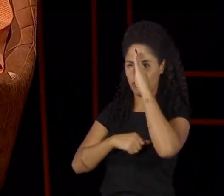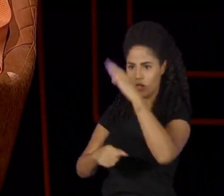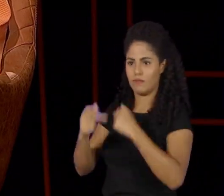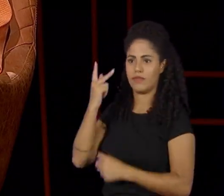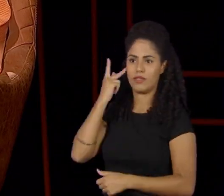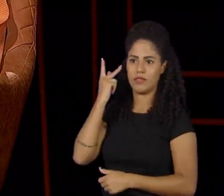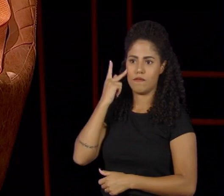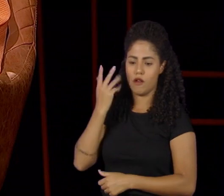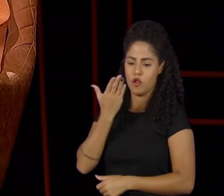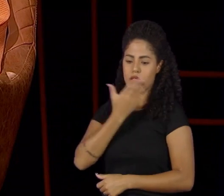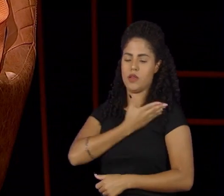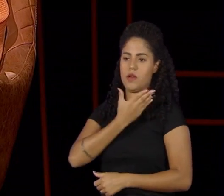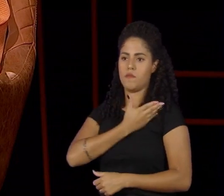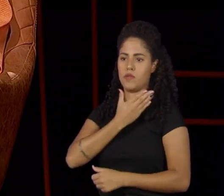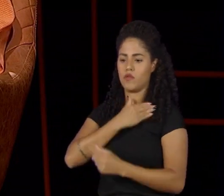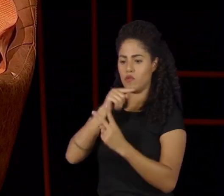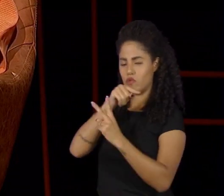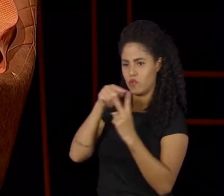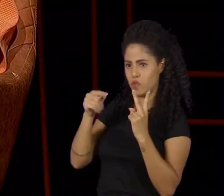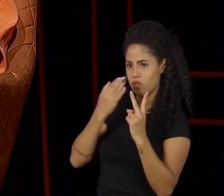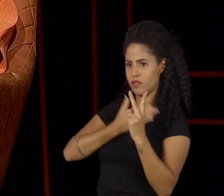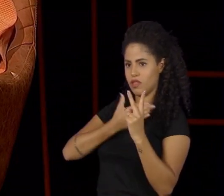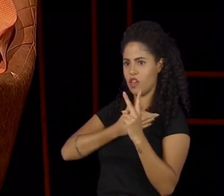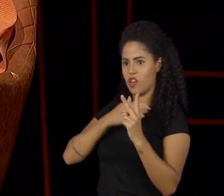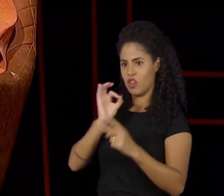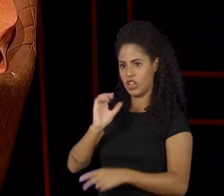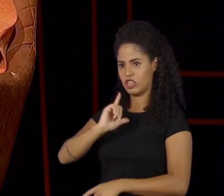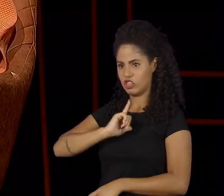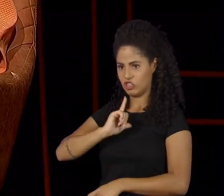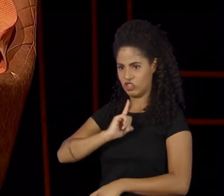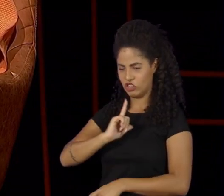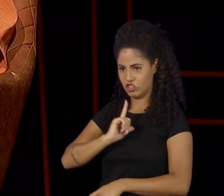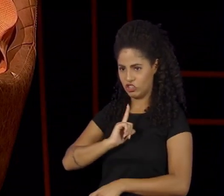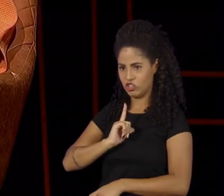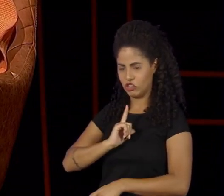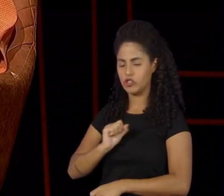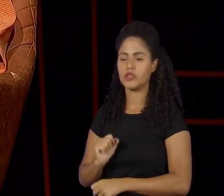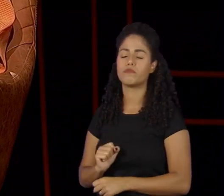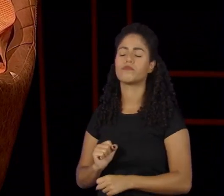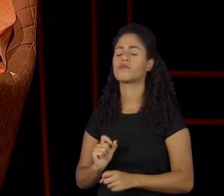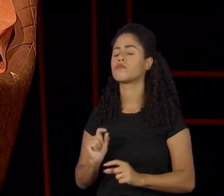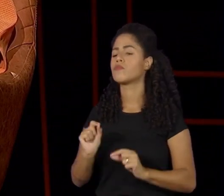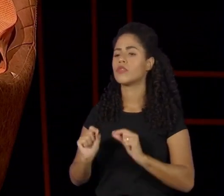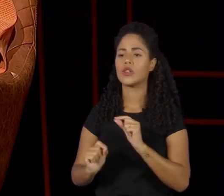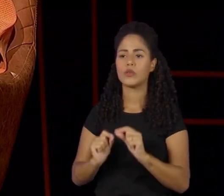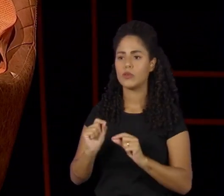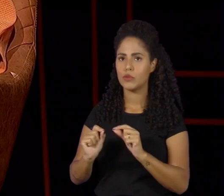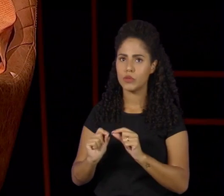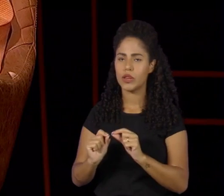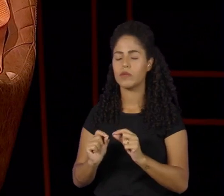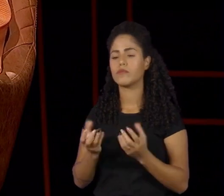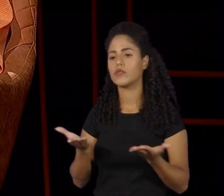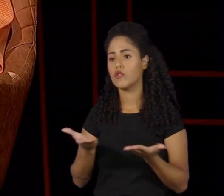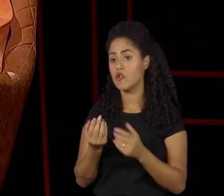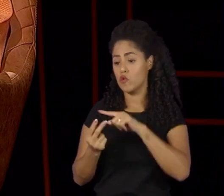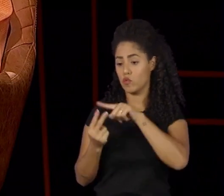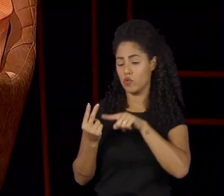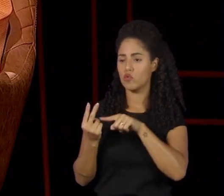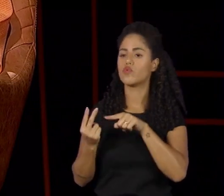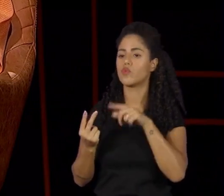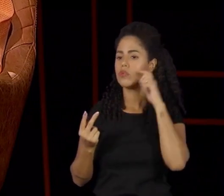meus amigos, o Zé Carlos Alcântara e o Zé Fernandes de Lira, 2